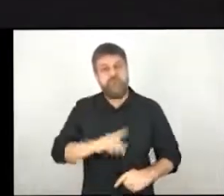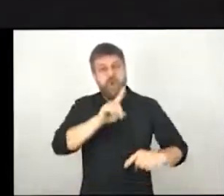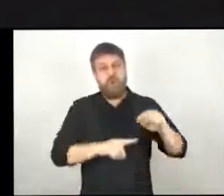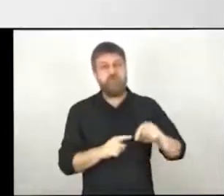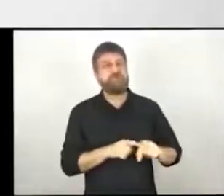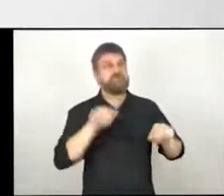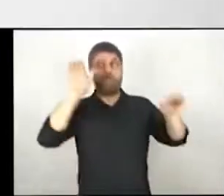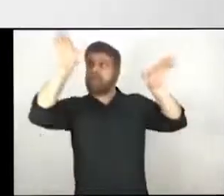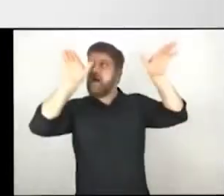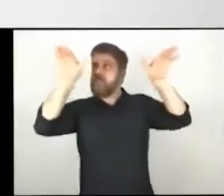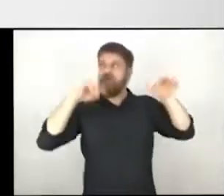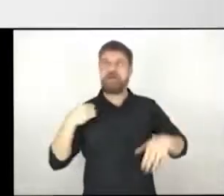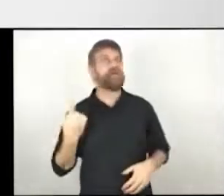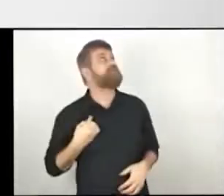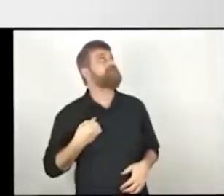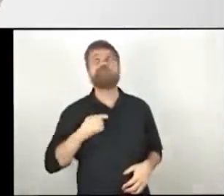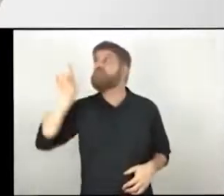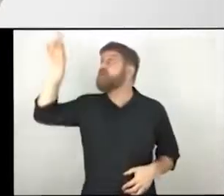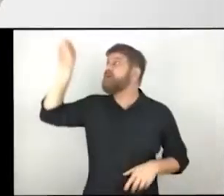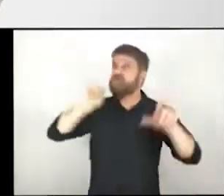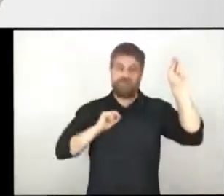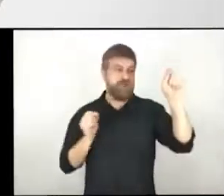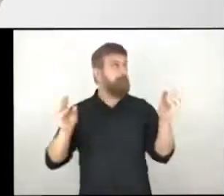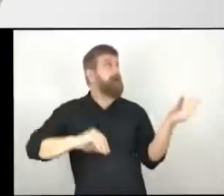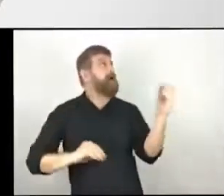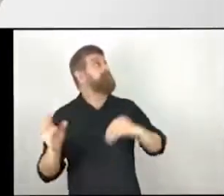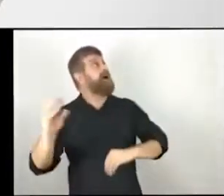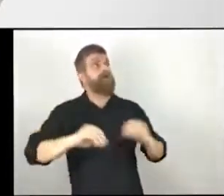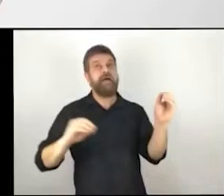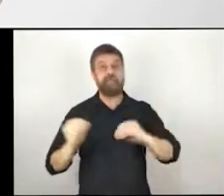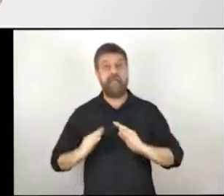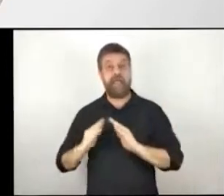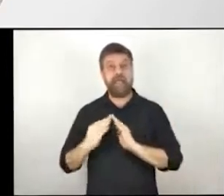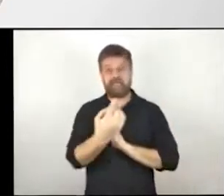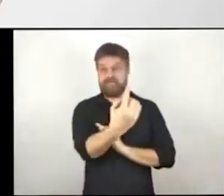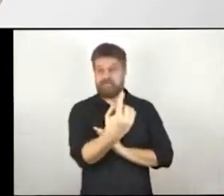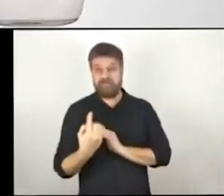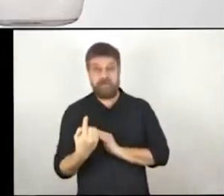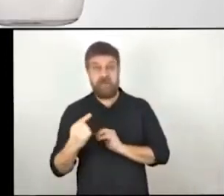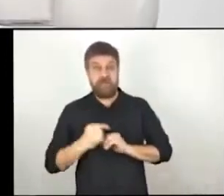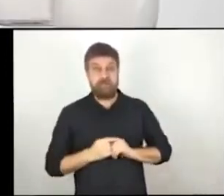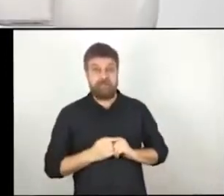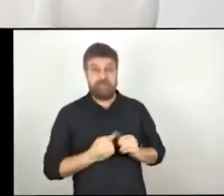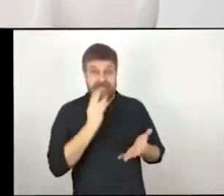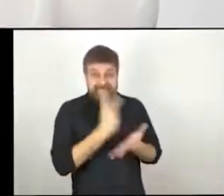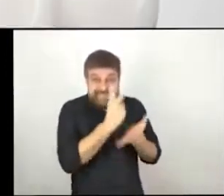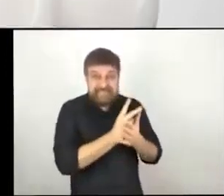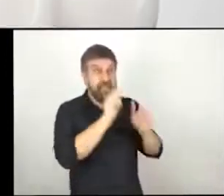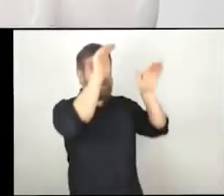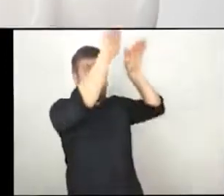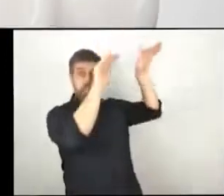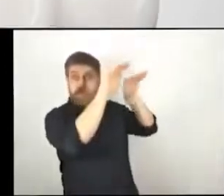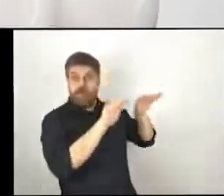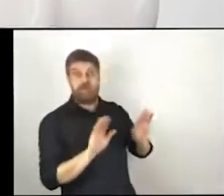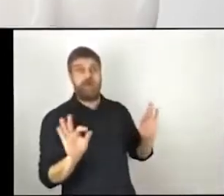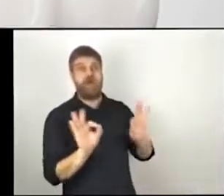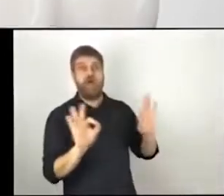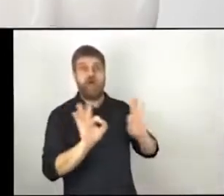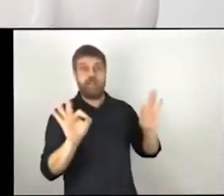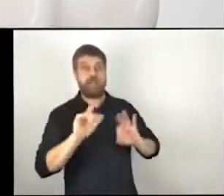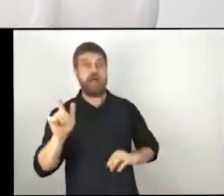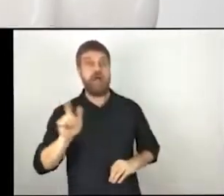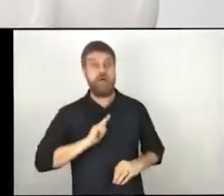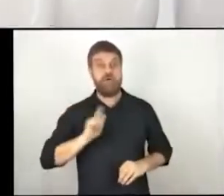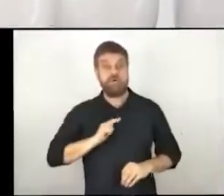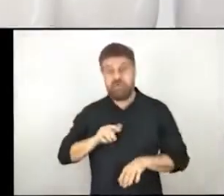Geralmente, os produtos estão lá expostos para que a gente escolha, compre e leve para nossa casa. Mas eles não nasceram ali na prateleira do